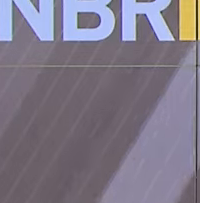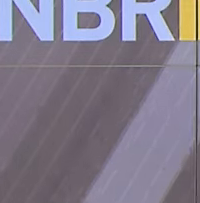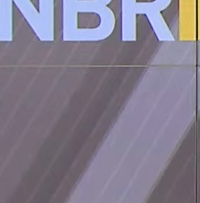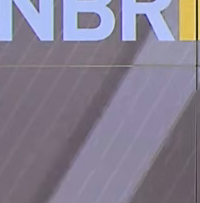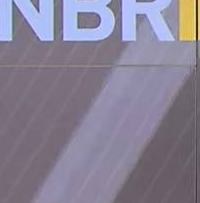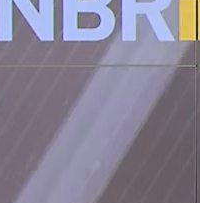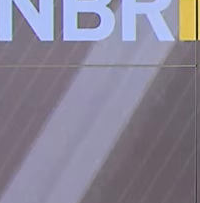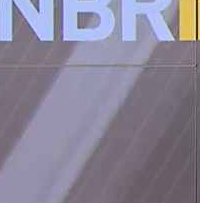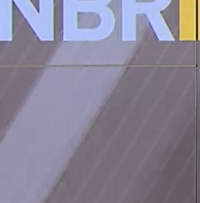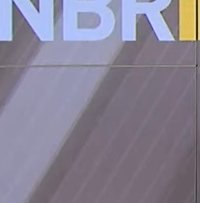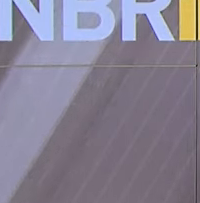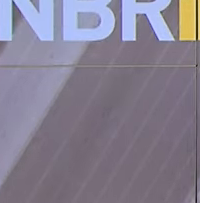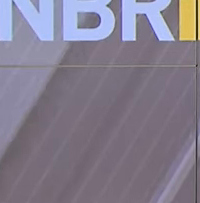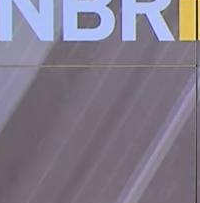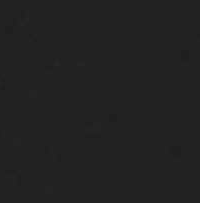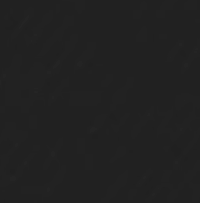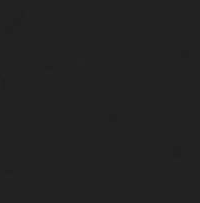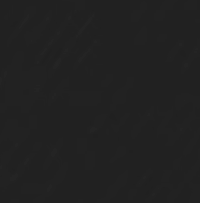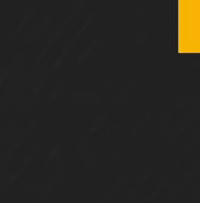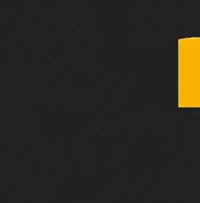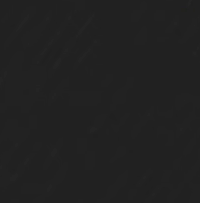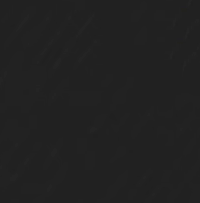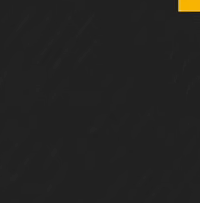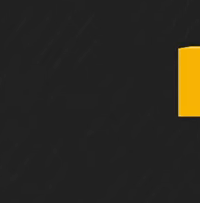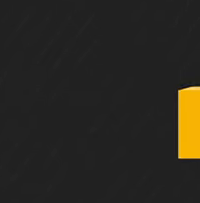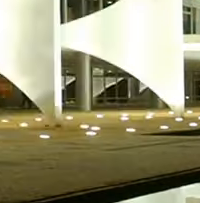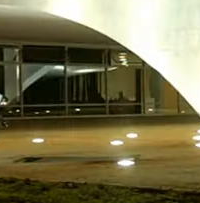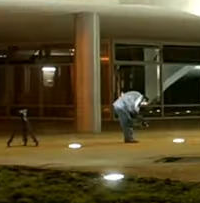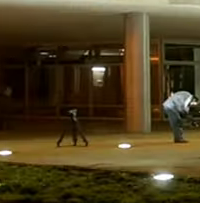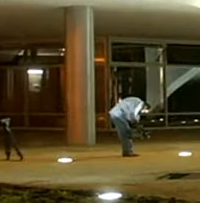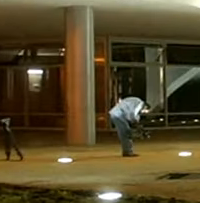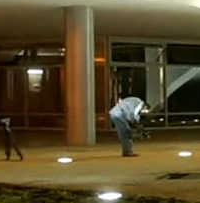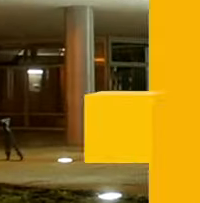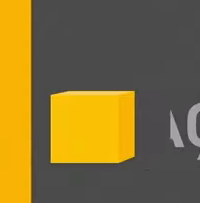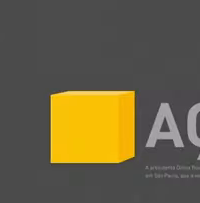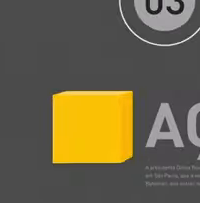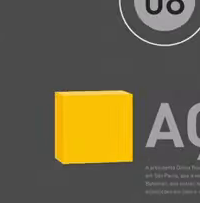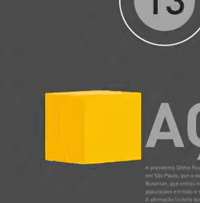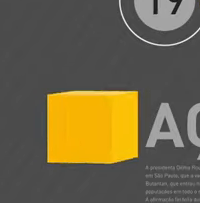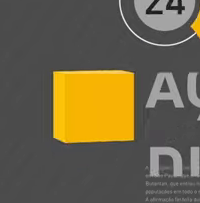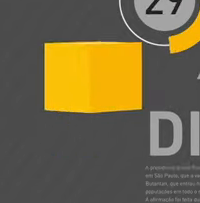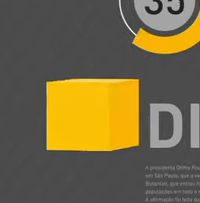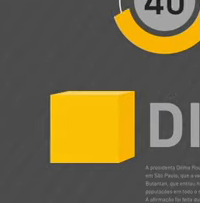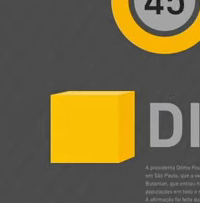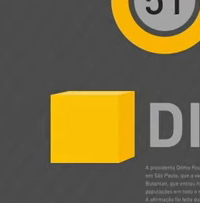a TV do Governo Federal.